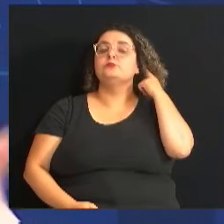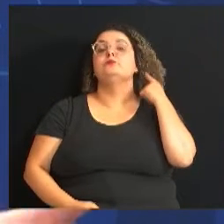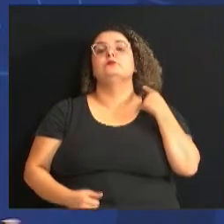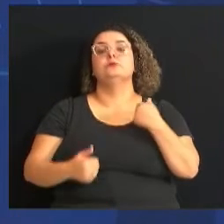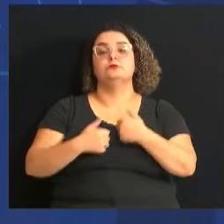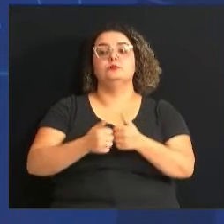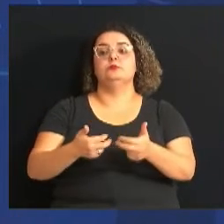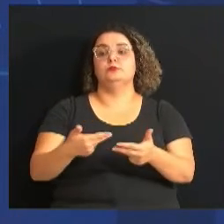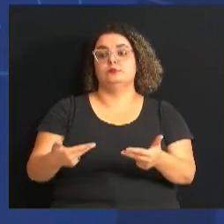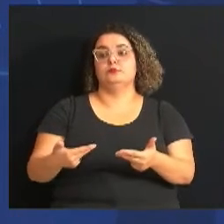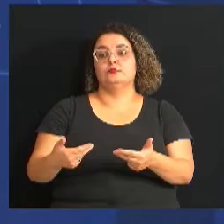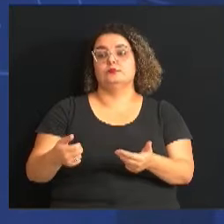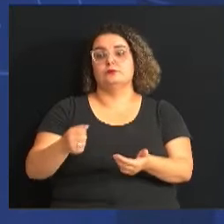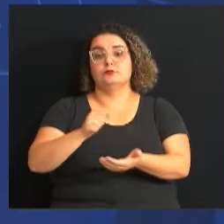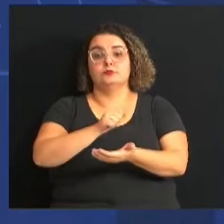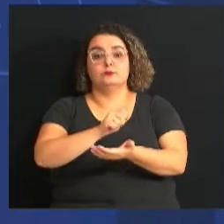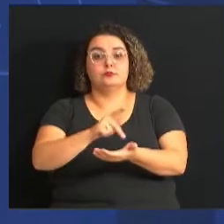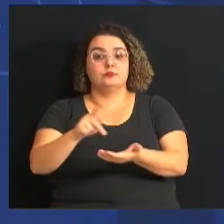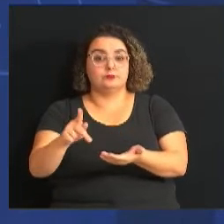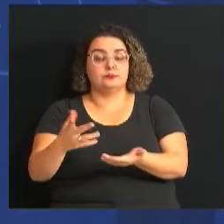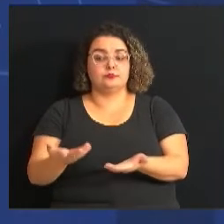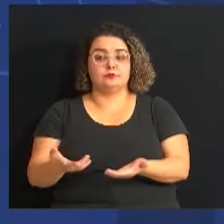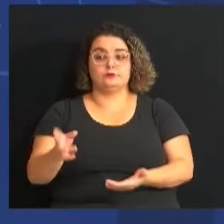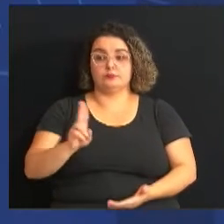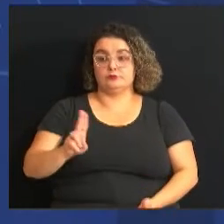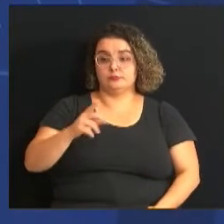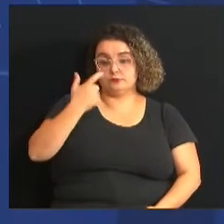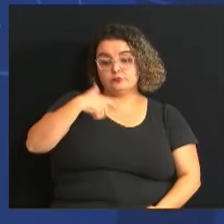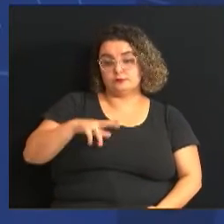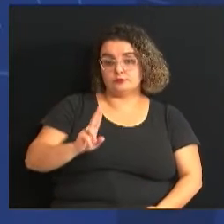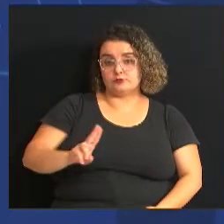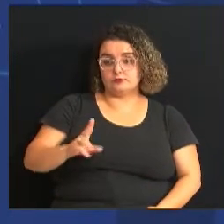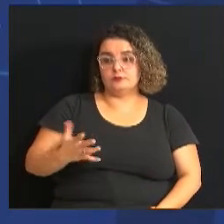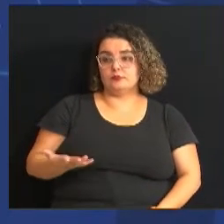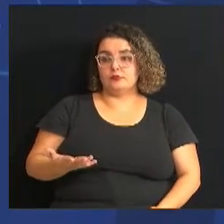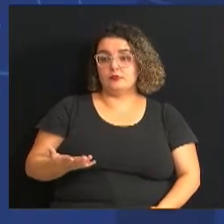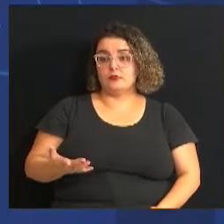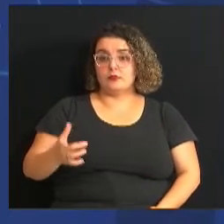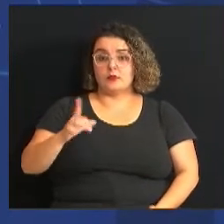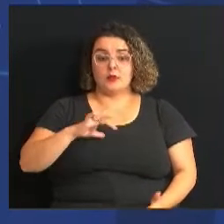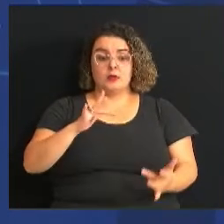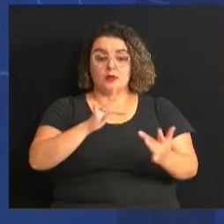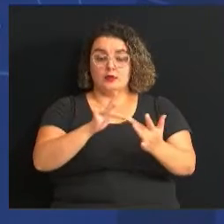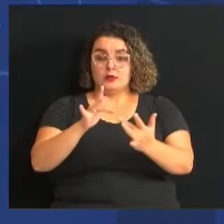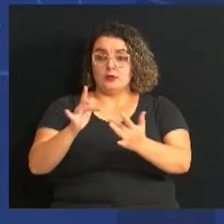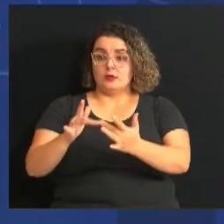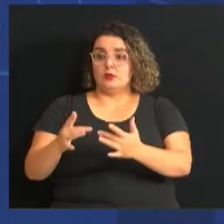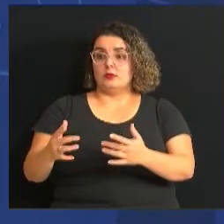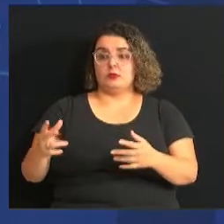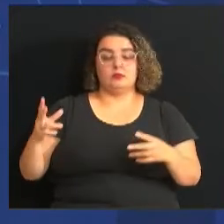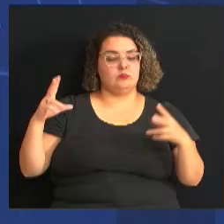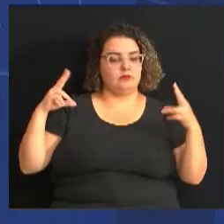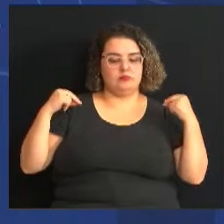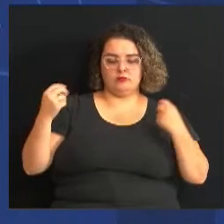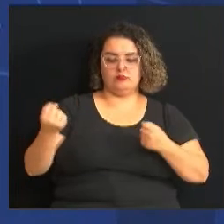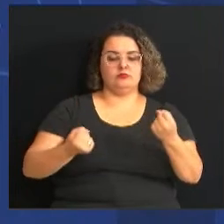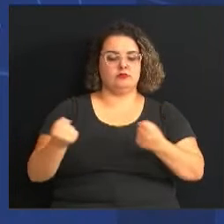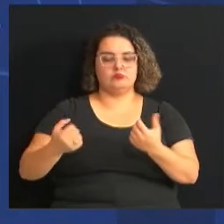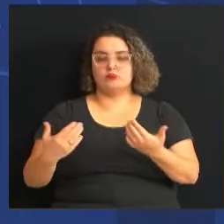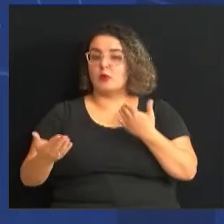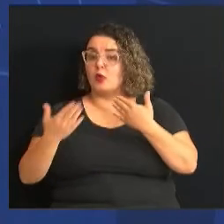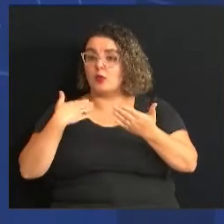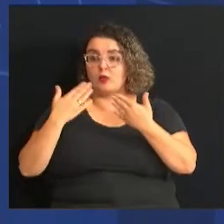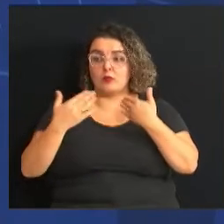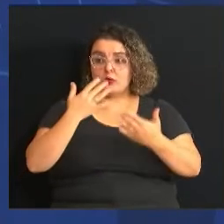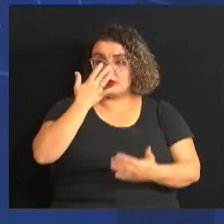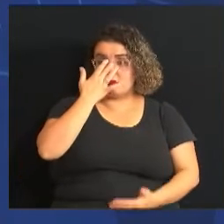equipamento, um aplicativo, né, que na verdade eu utilizo muito. Então você começa a ter um contato maior com os motoristas, dialogar,